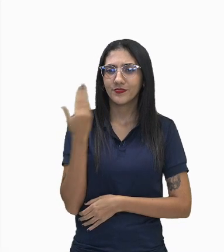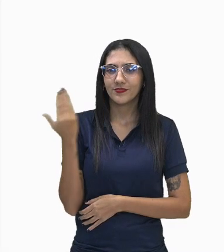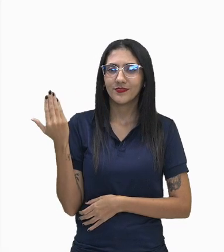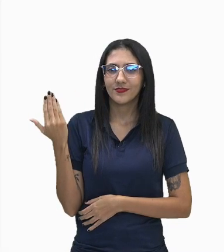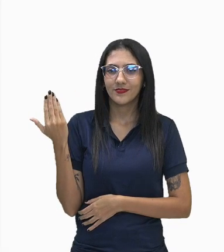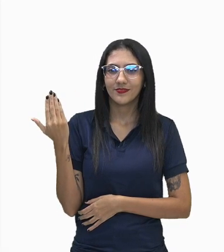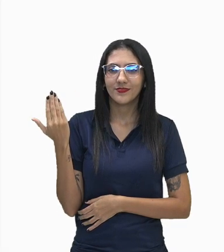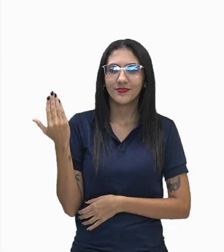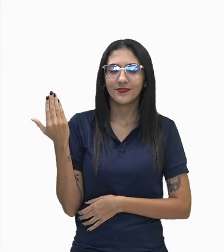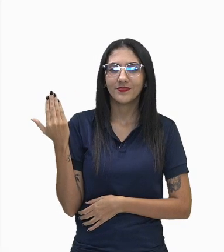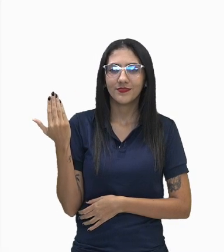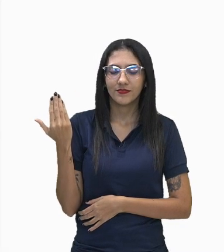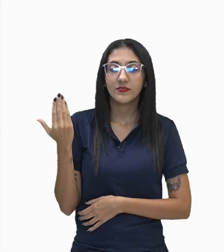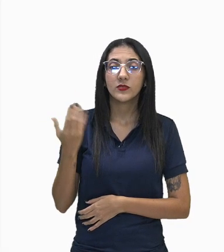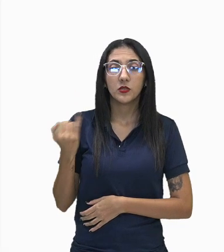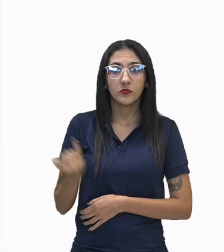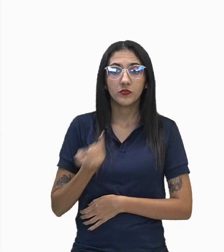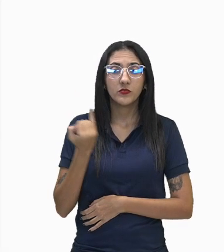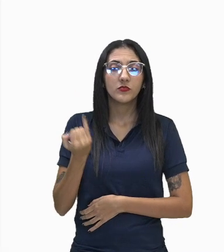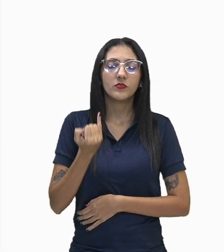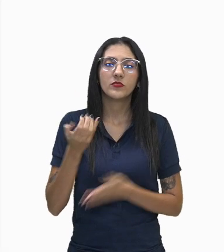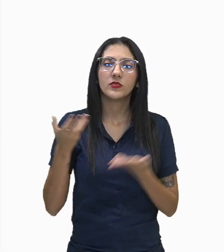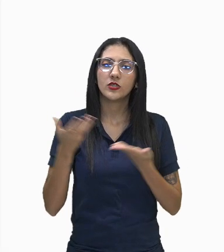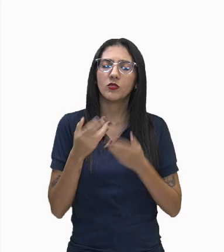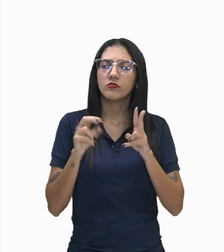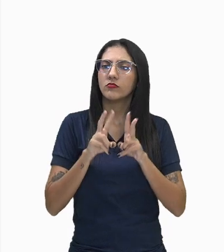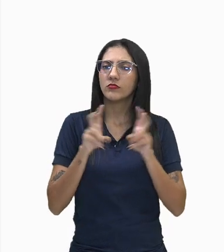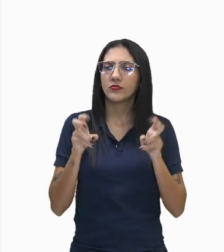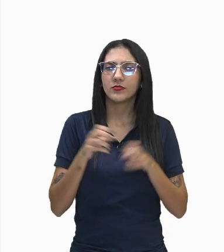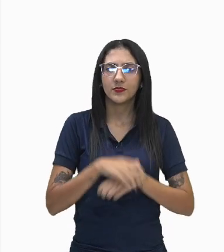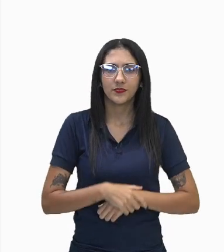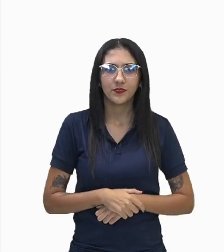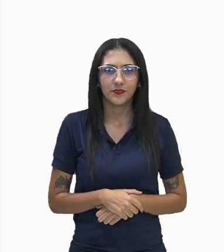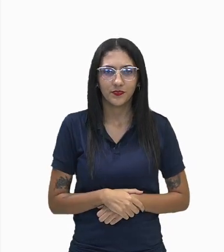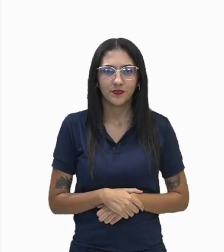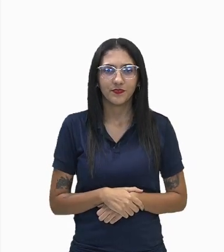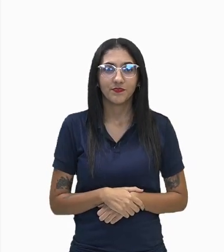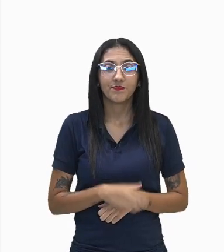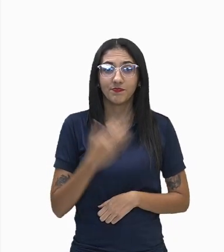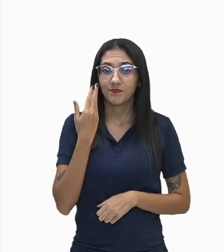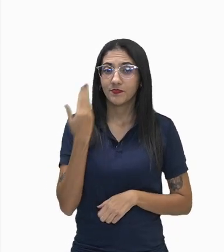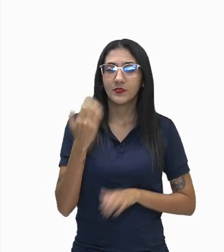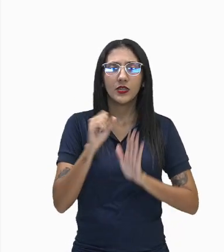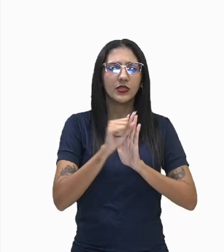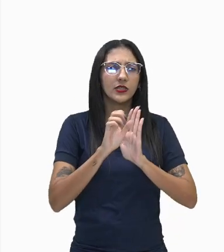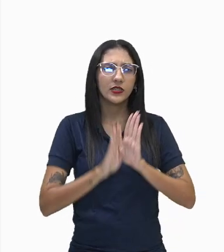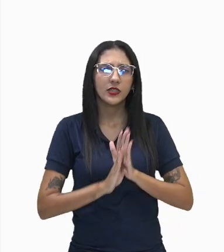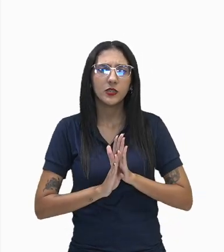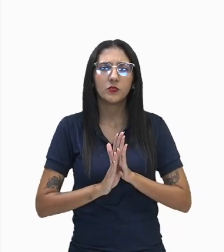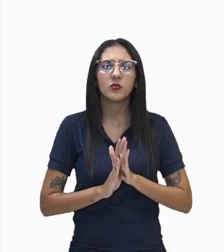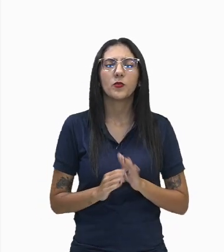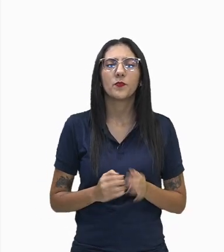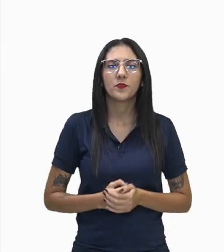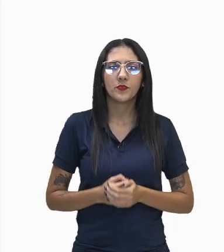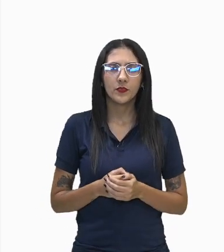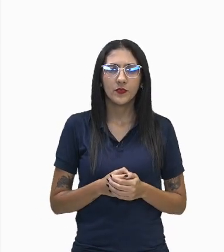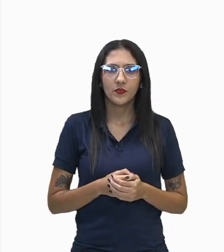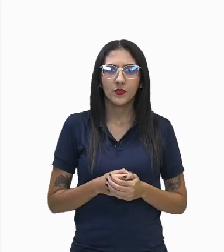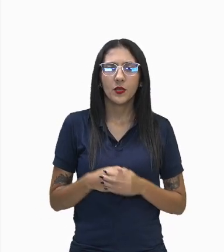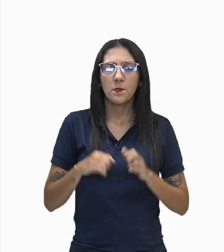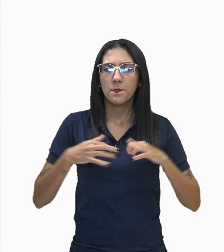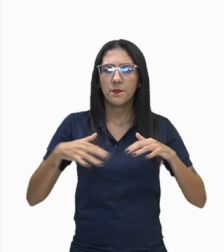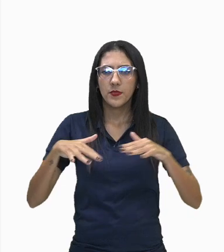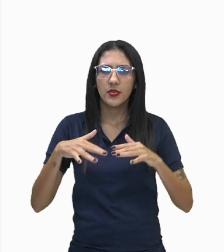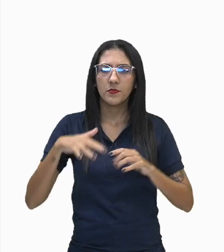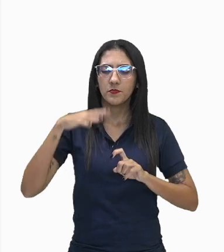aí um pontapé inicial para a nossa aula. Vamos ver, ó, símbolos, ritos e mitos. Esses